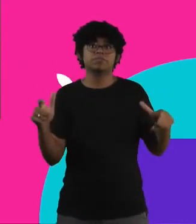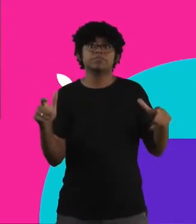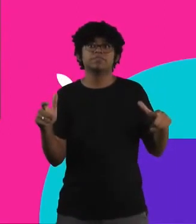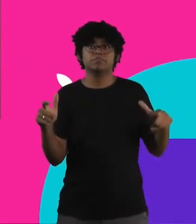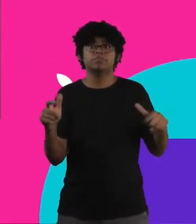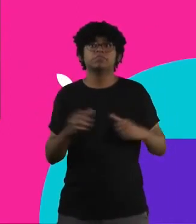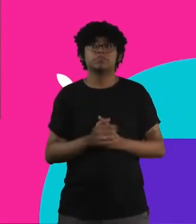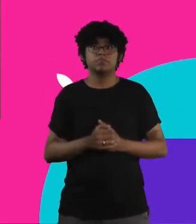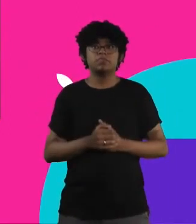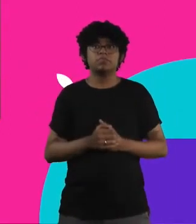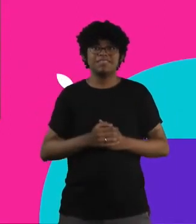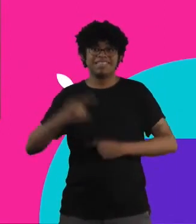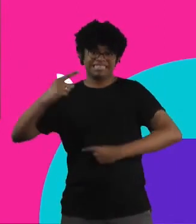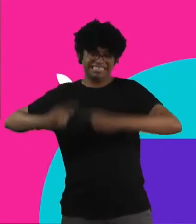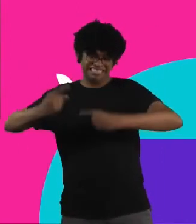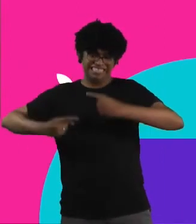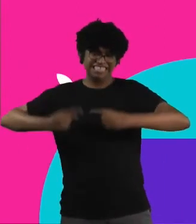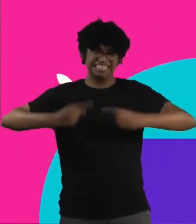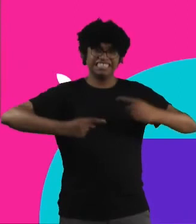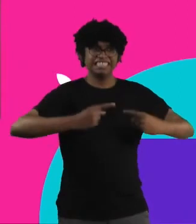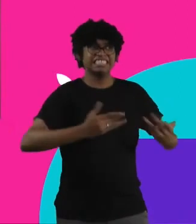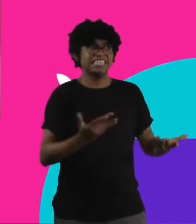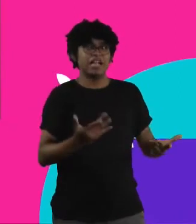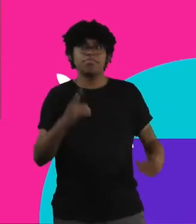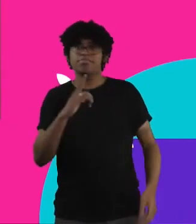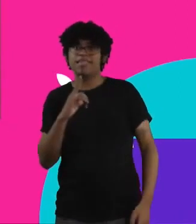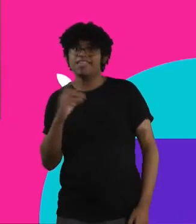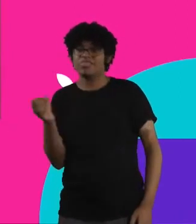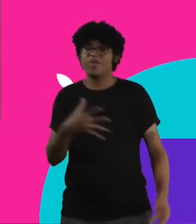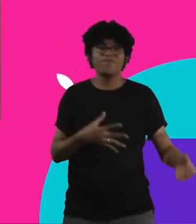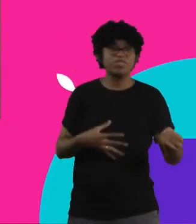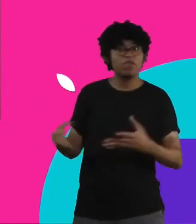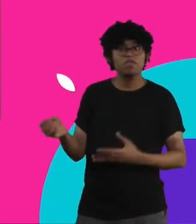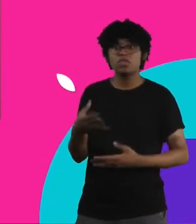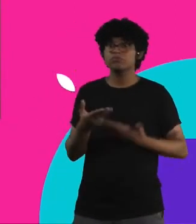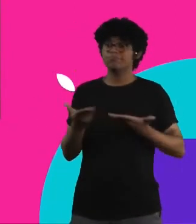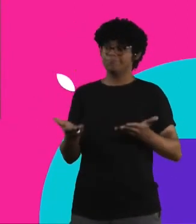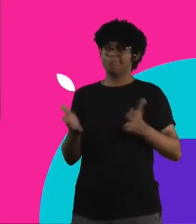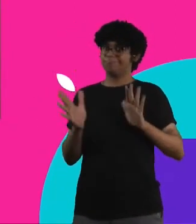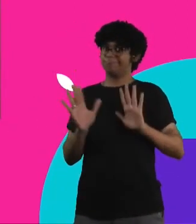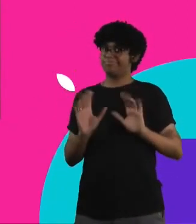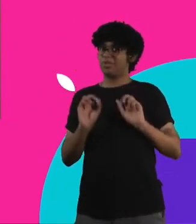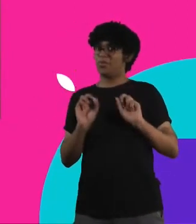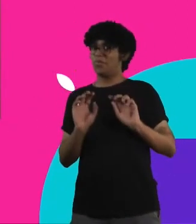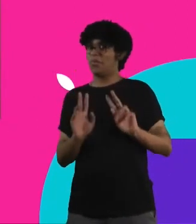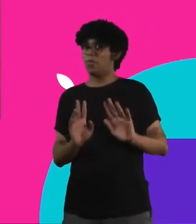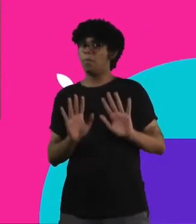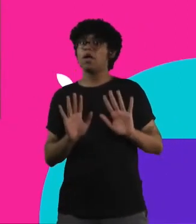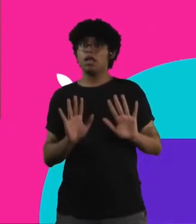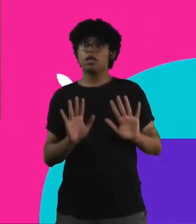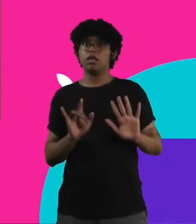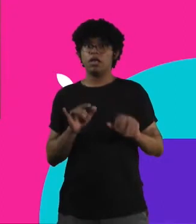aumento da competitividade relacionado à entrada de novos players no mercado, você vê que essas instituições,